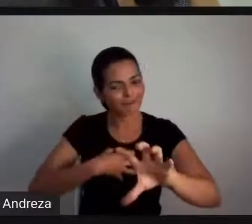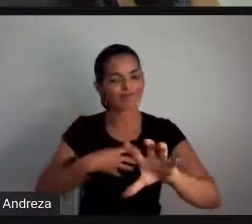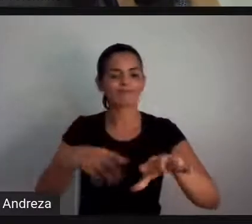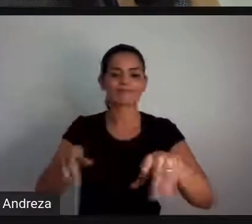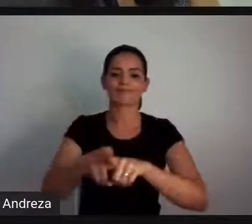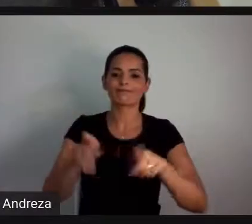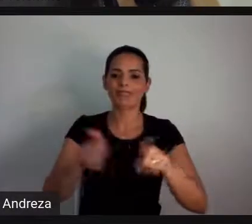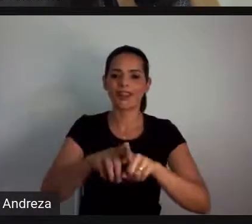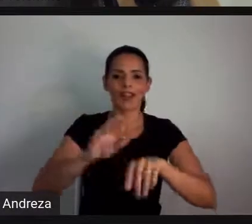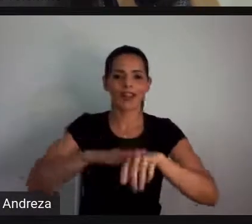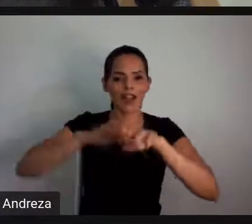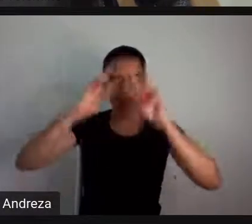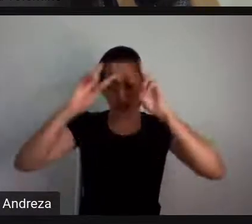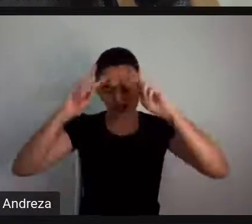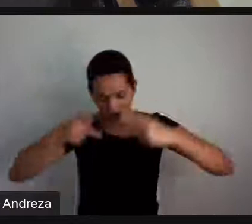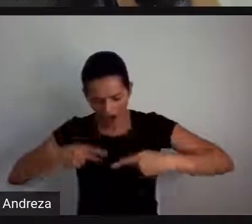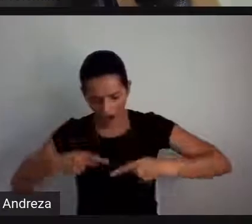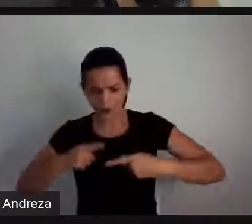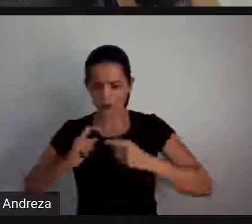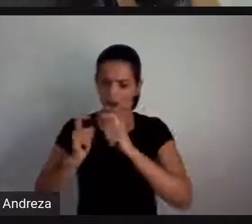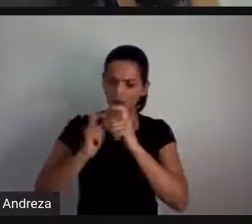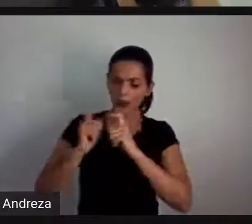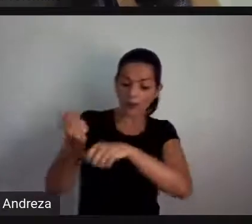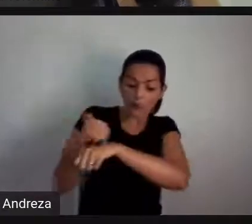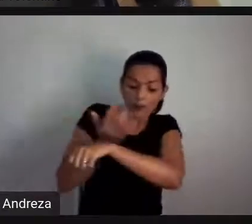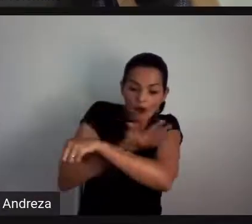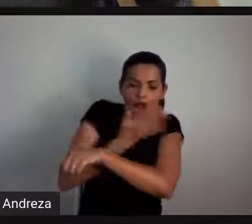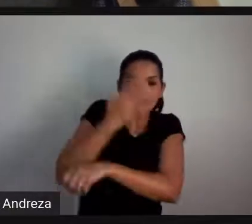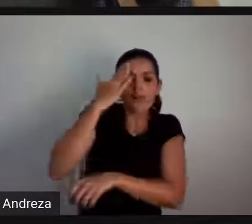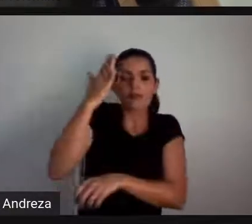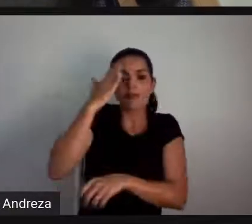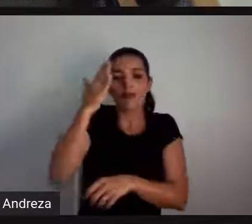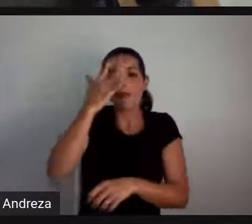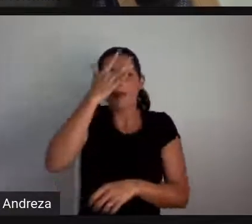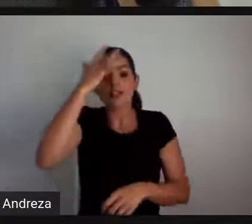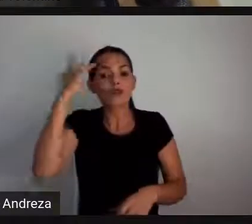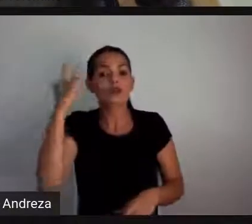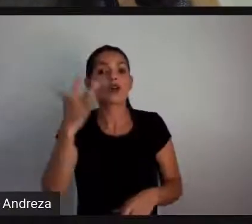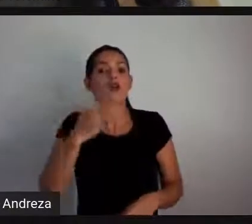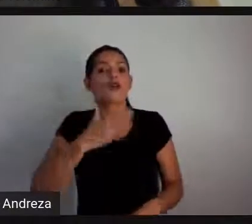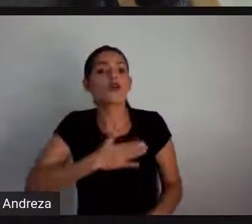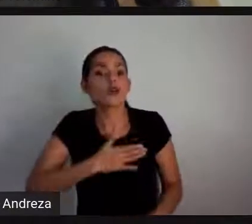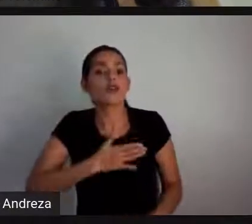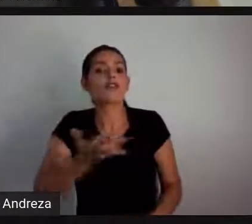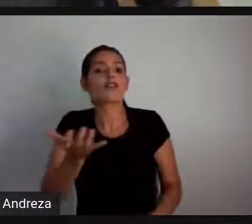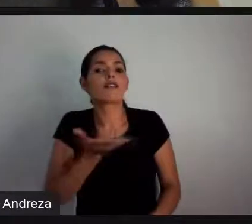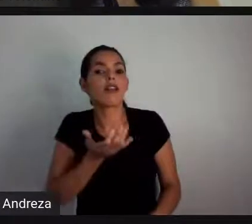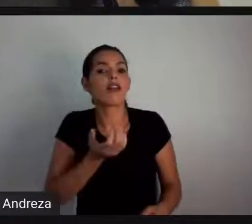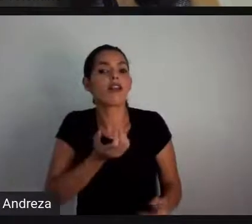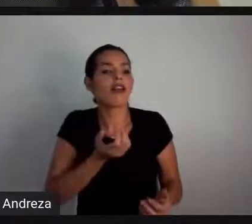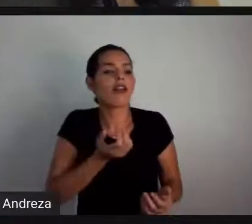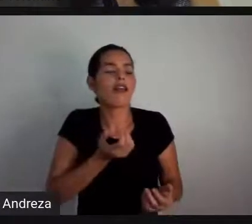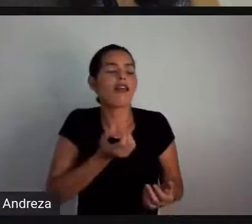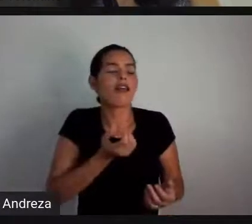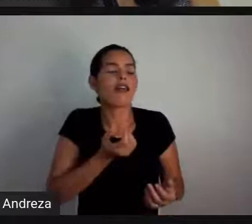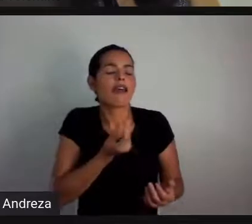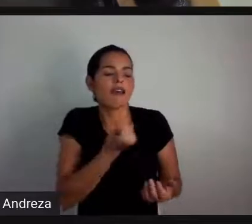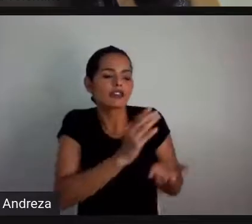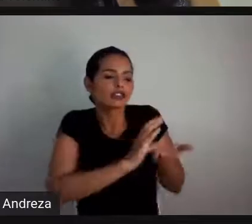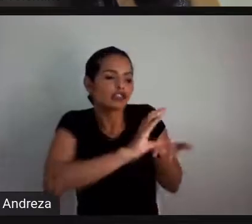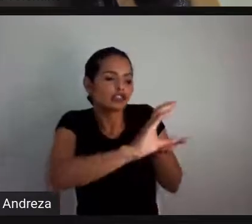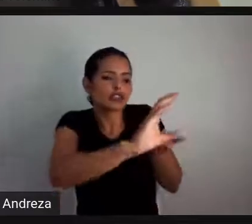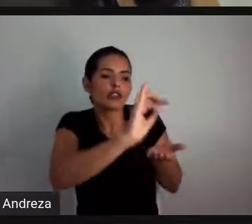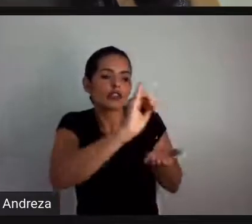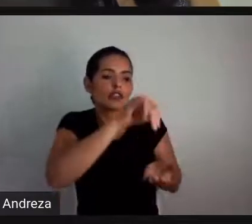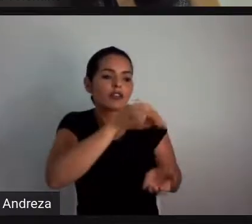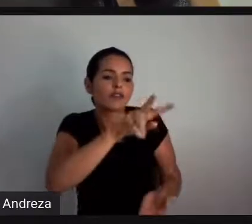desenvolver autogestão emocional. Pessoas que gostam de investir, ou melhor, pessoas que gostariam de investir, têm medo de investir, né? Então, às